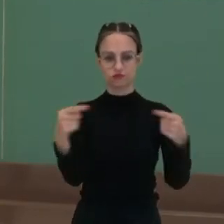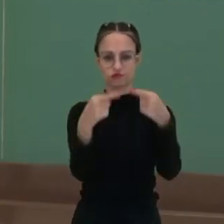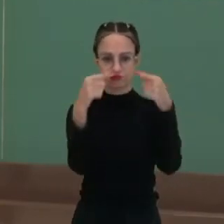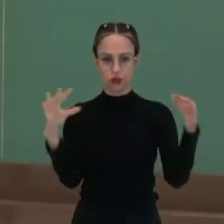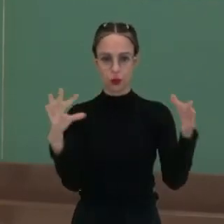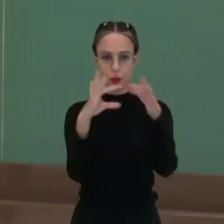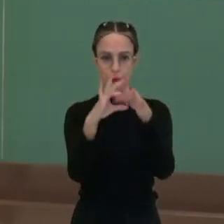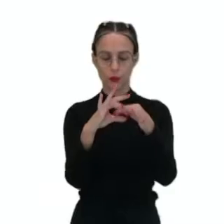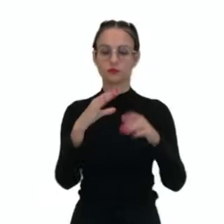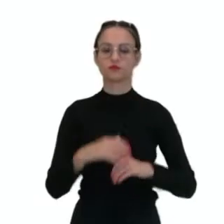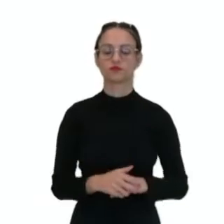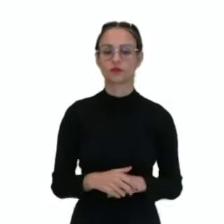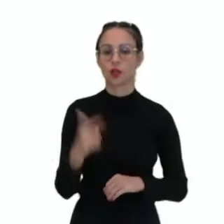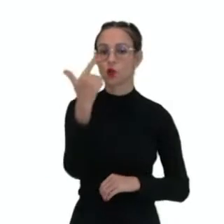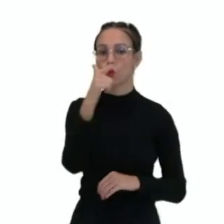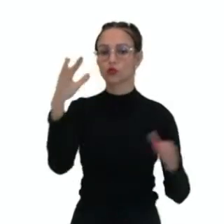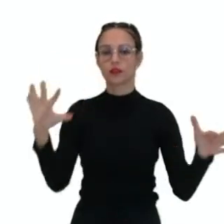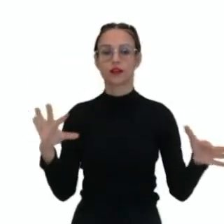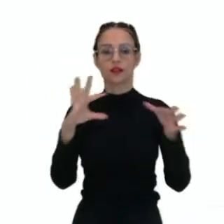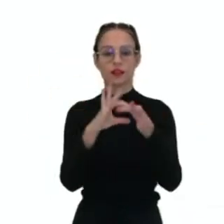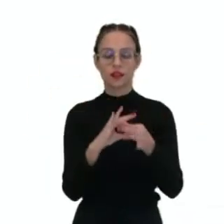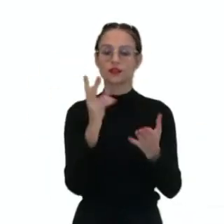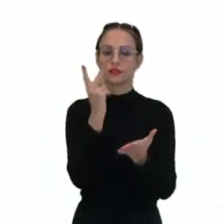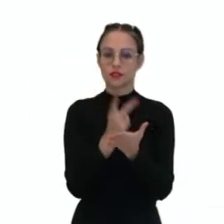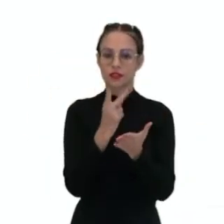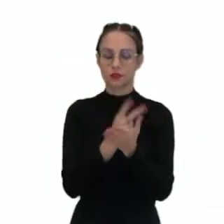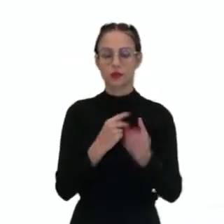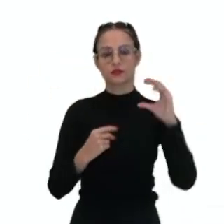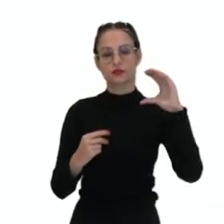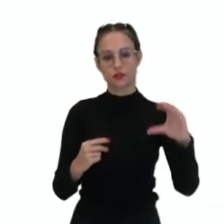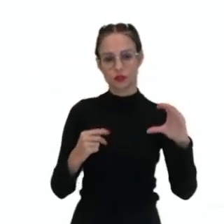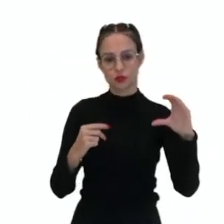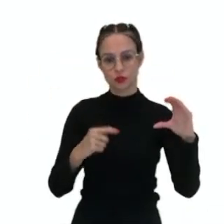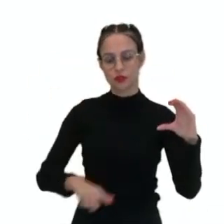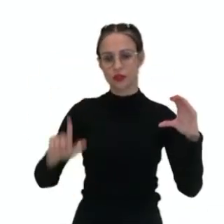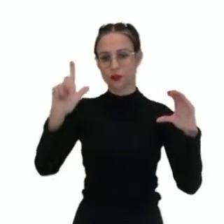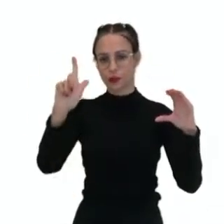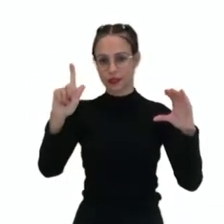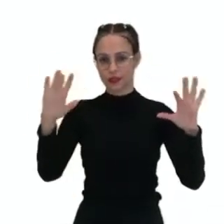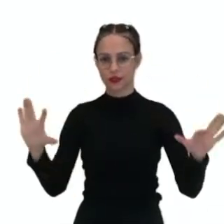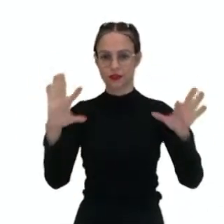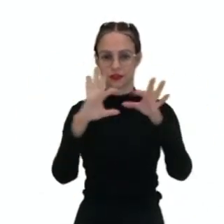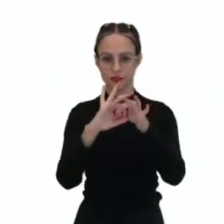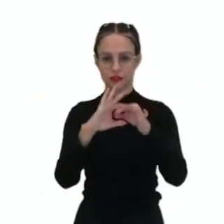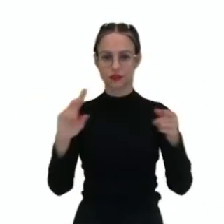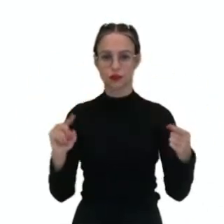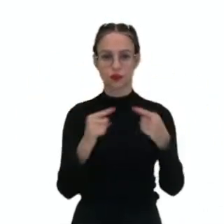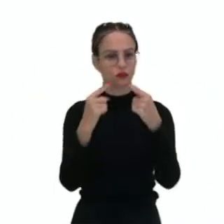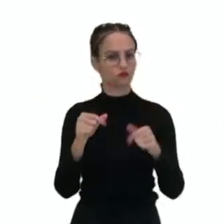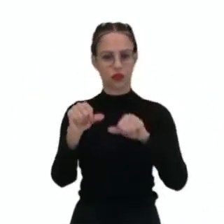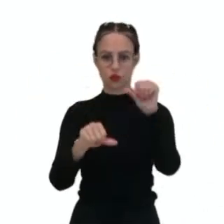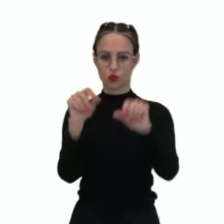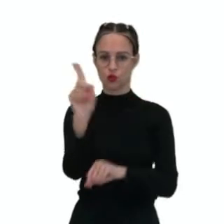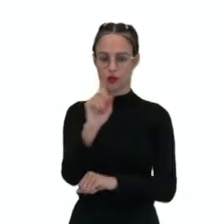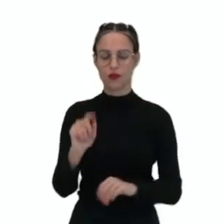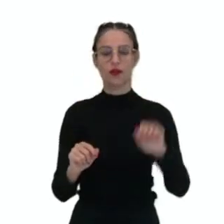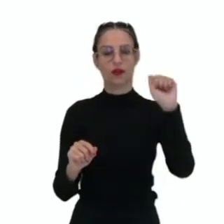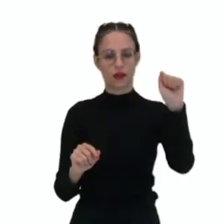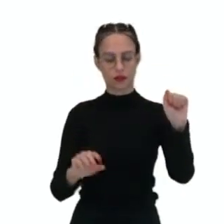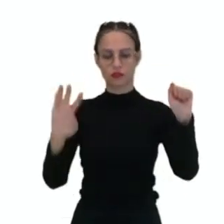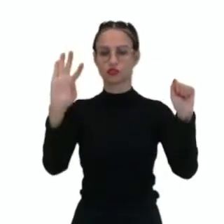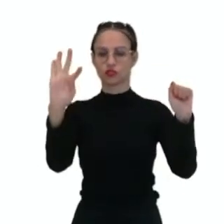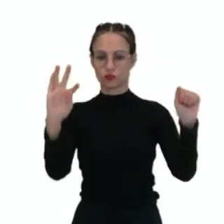a ligação, a outra ligação é sempre citosina com guanina, então isso não muda. Adenina